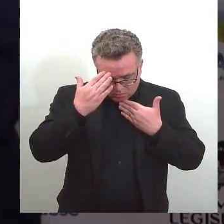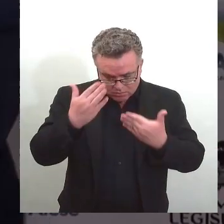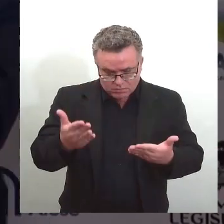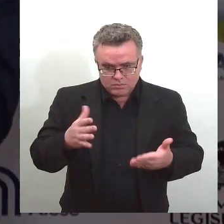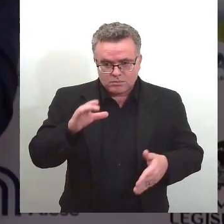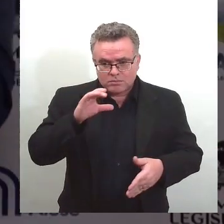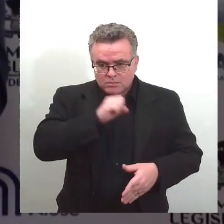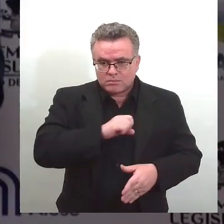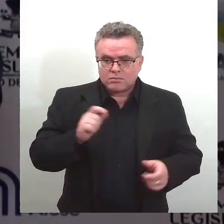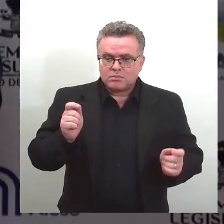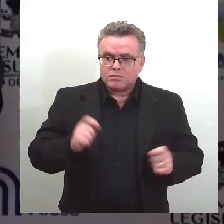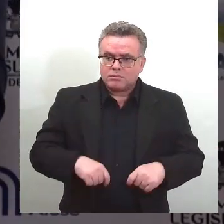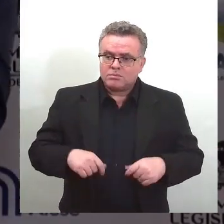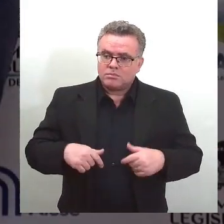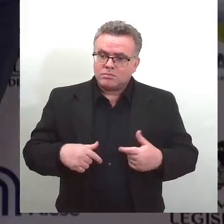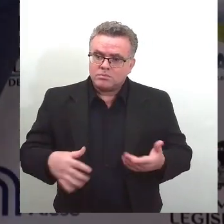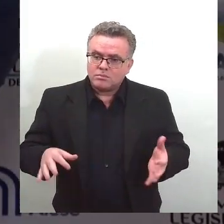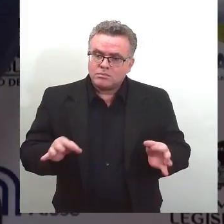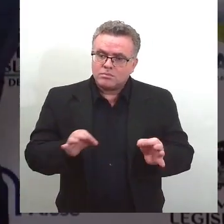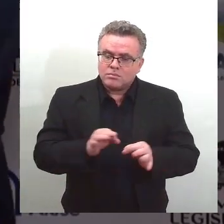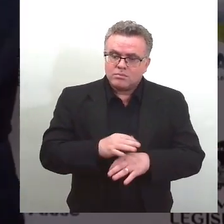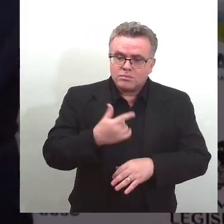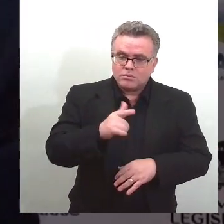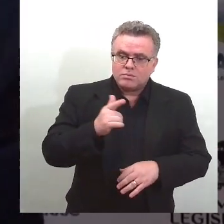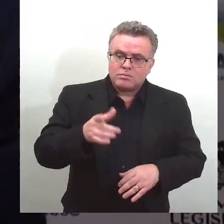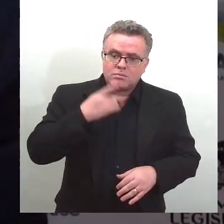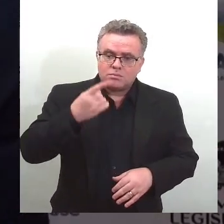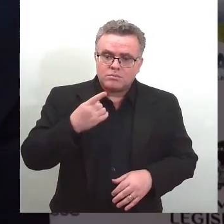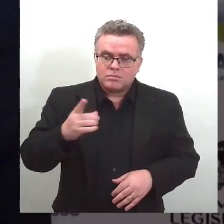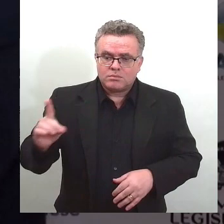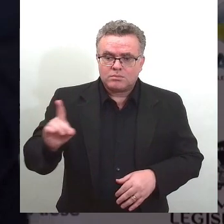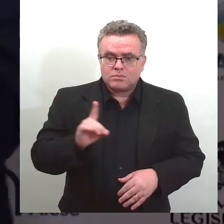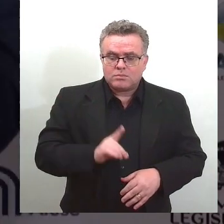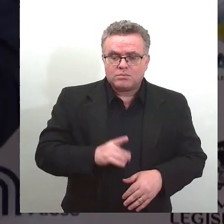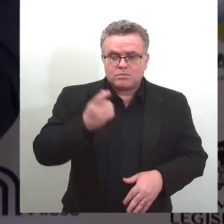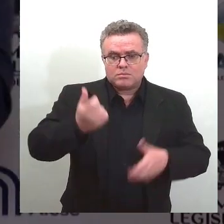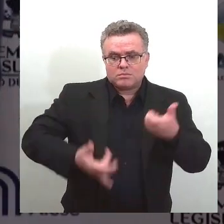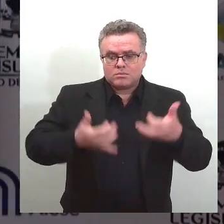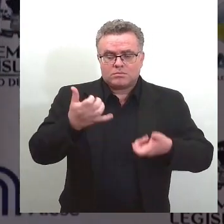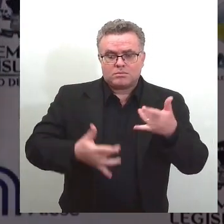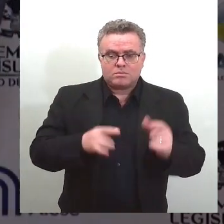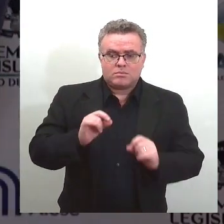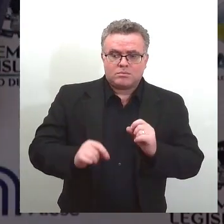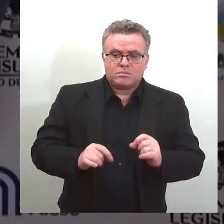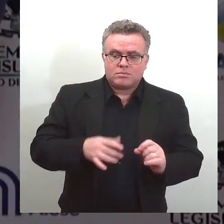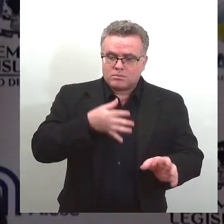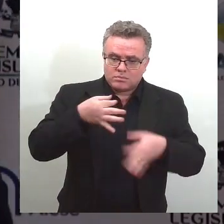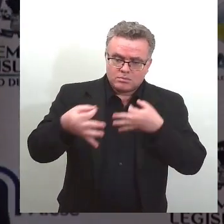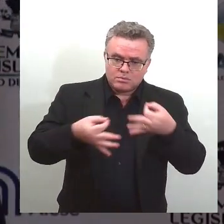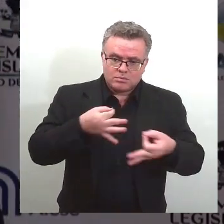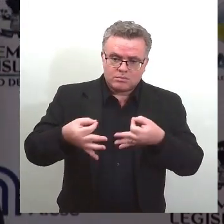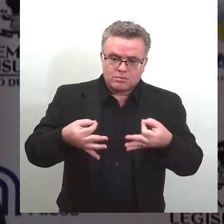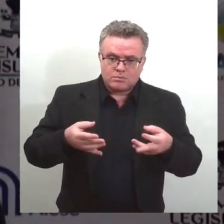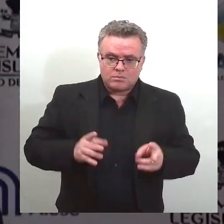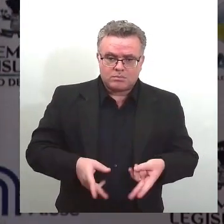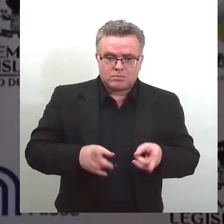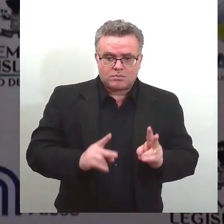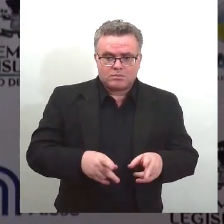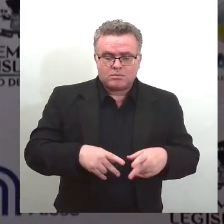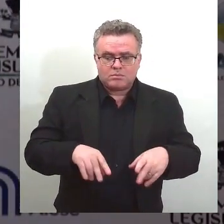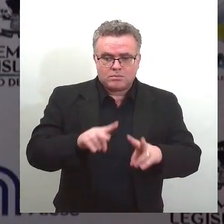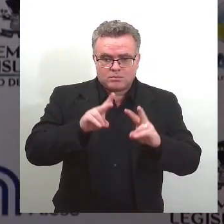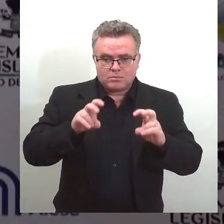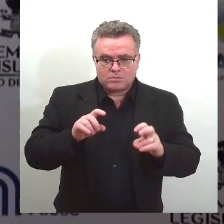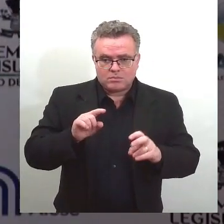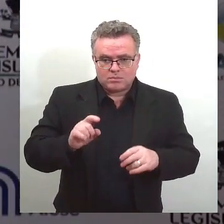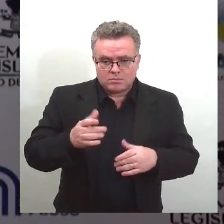participação, para que os outros parlamentares possam colocar também os seus pontos de vista em relação a esse assunto, mas muito obrigado por